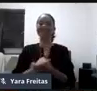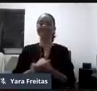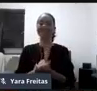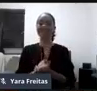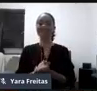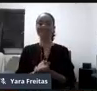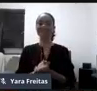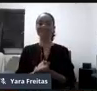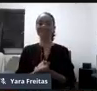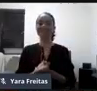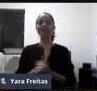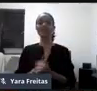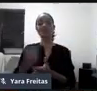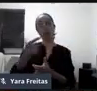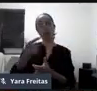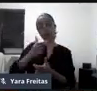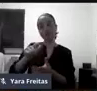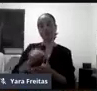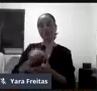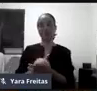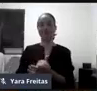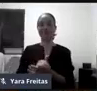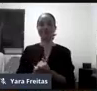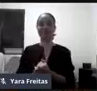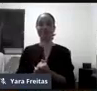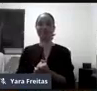Próximo slide.